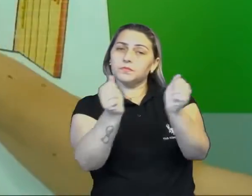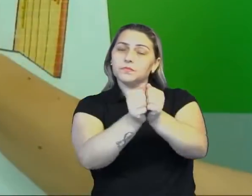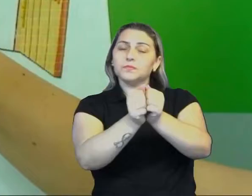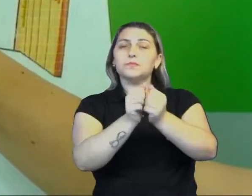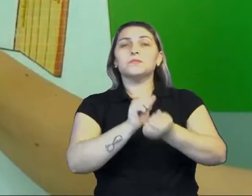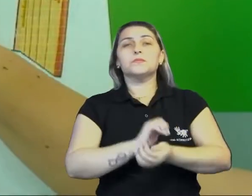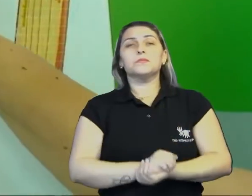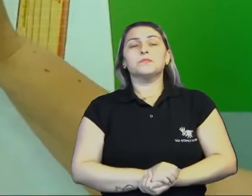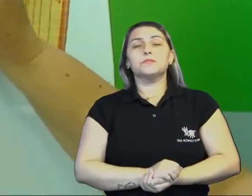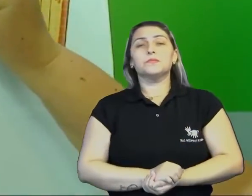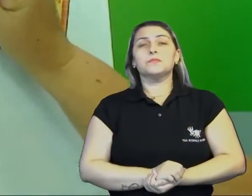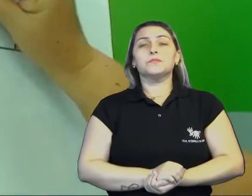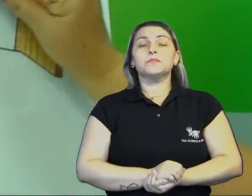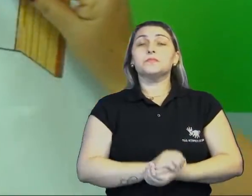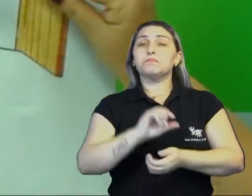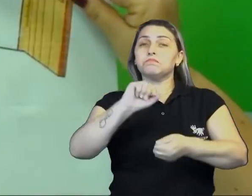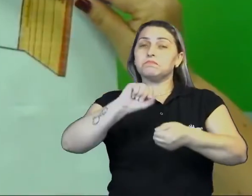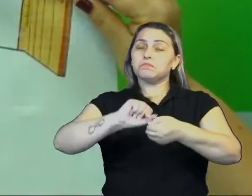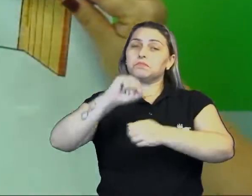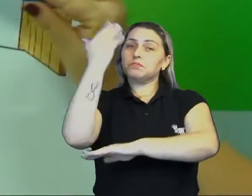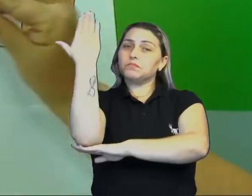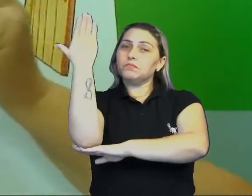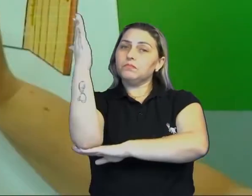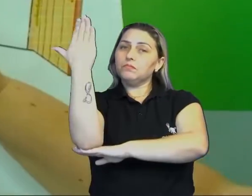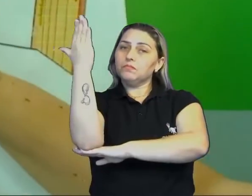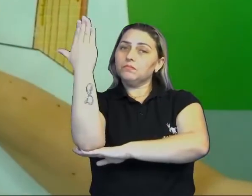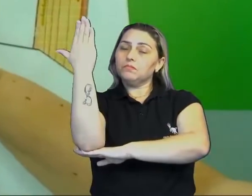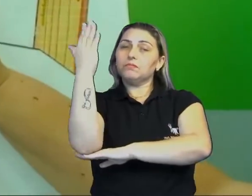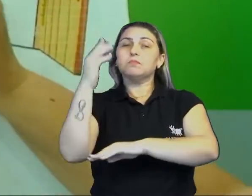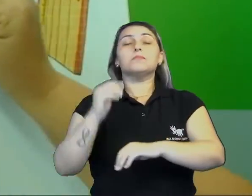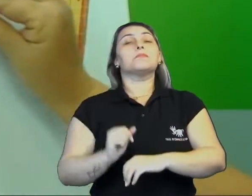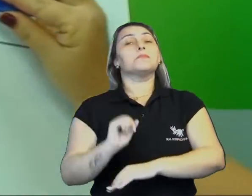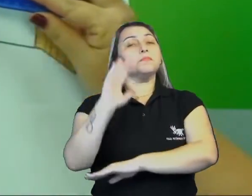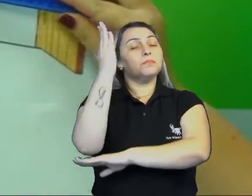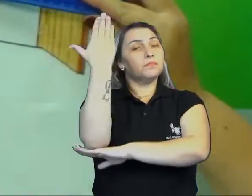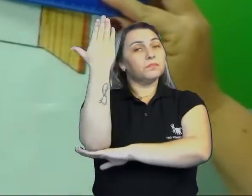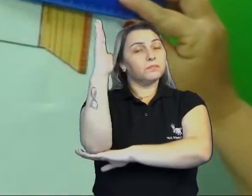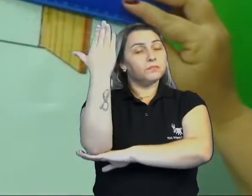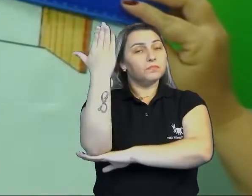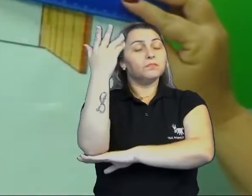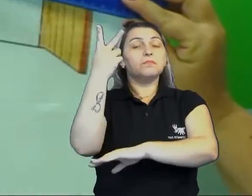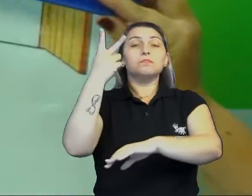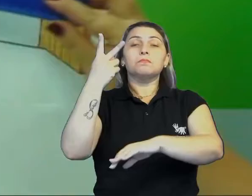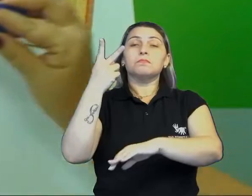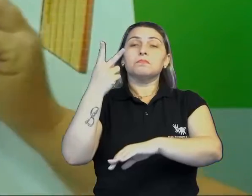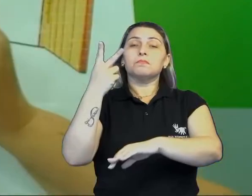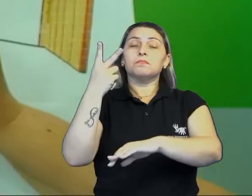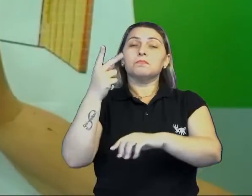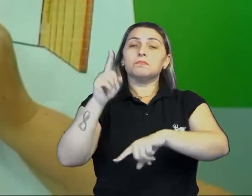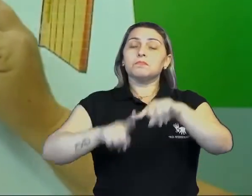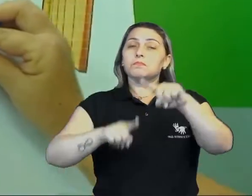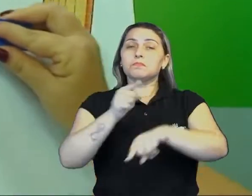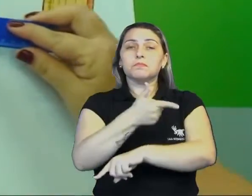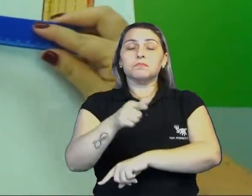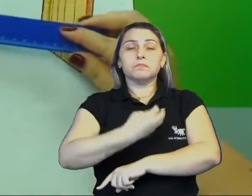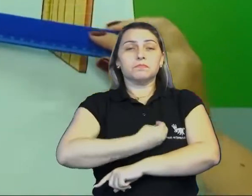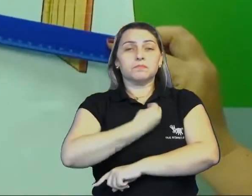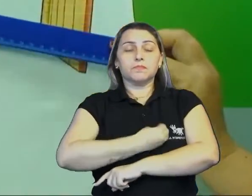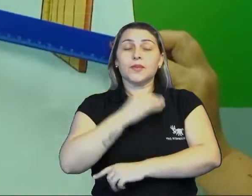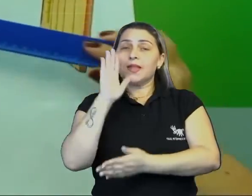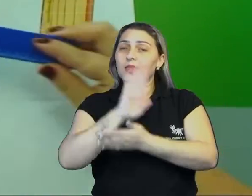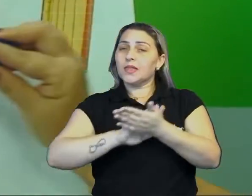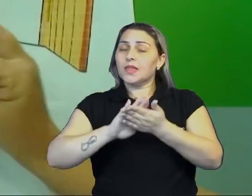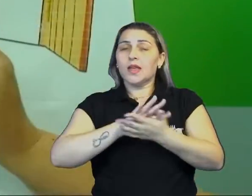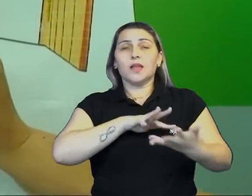comigo. Sou feita de madeira, madeira, matéria morta. Não há nada